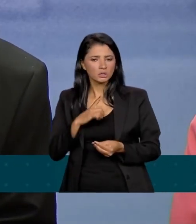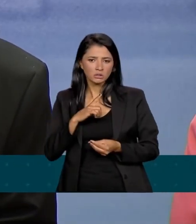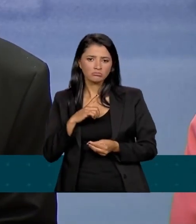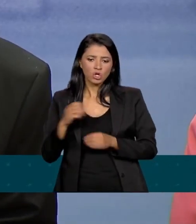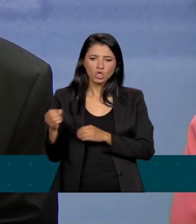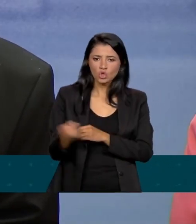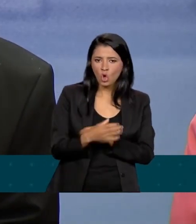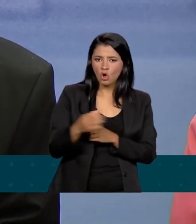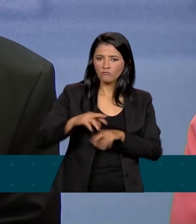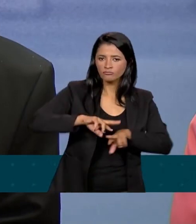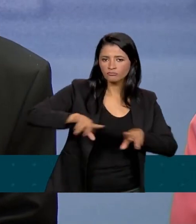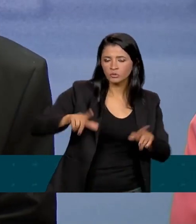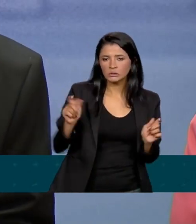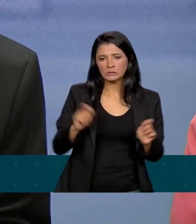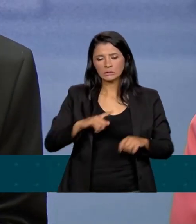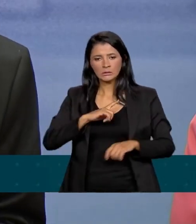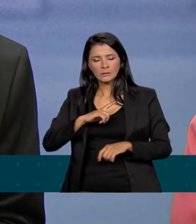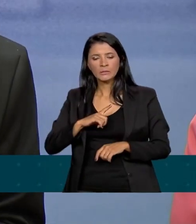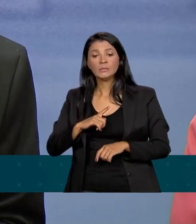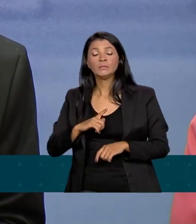as inovações e...